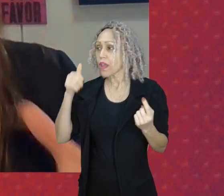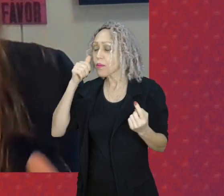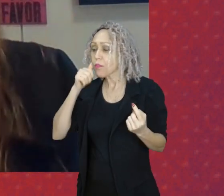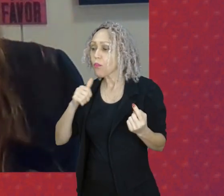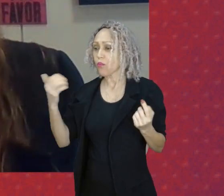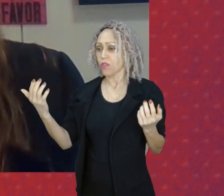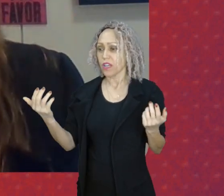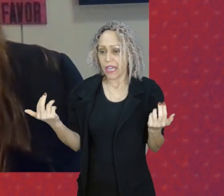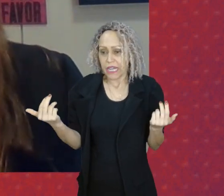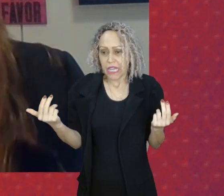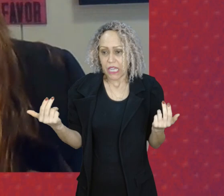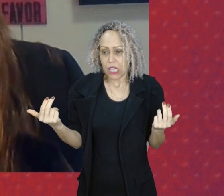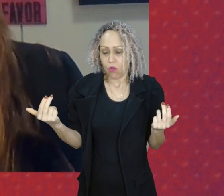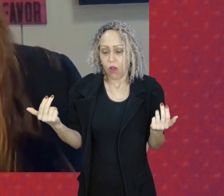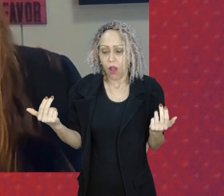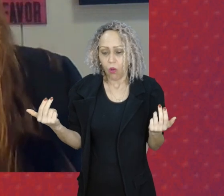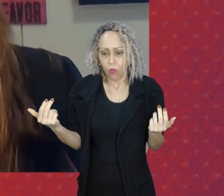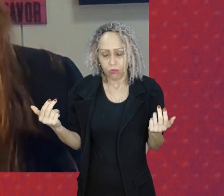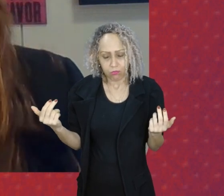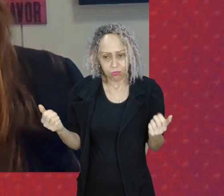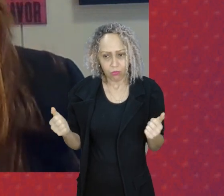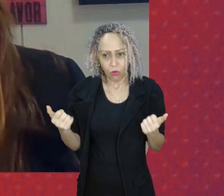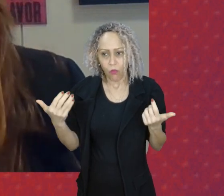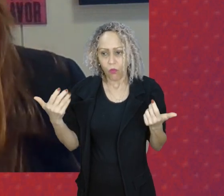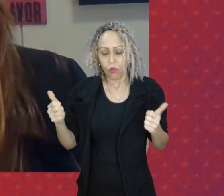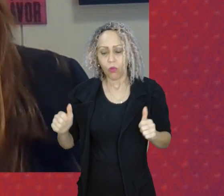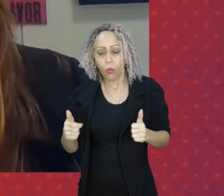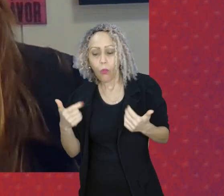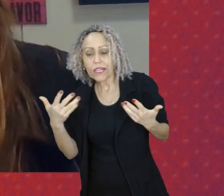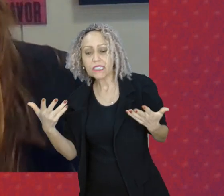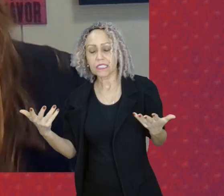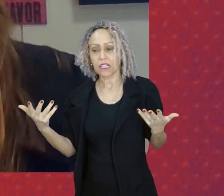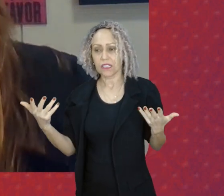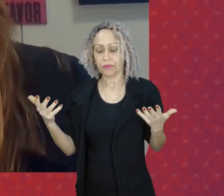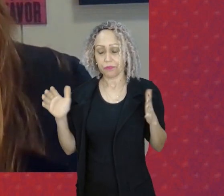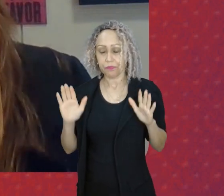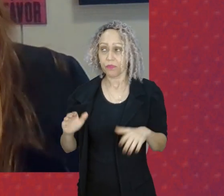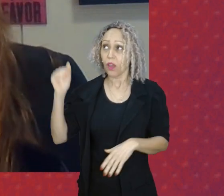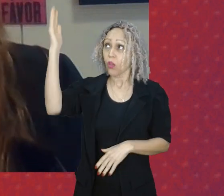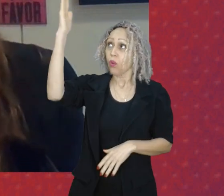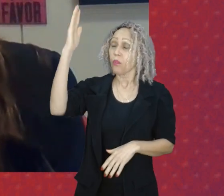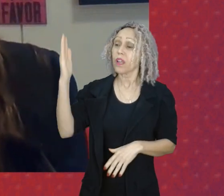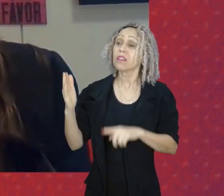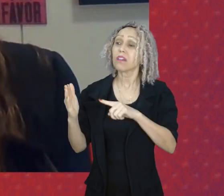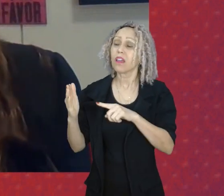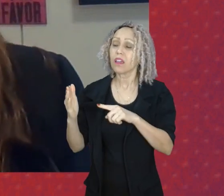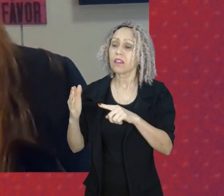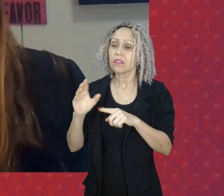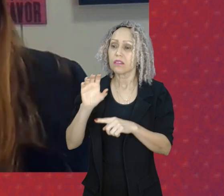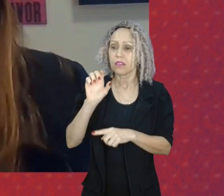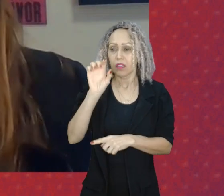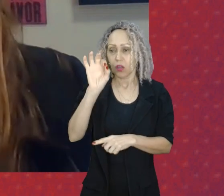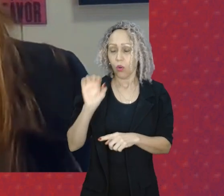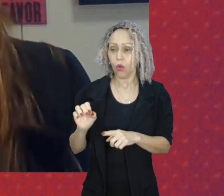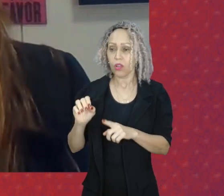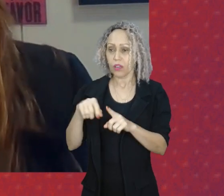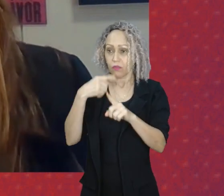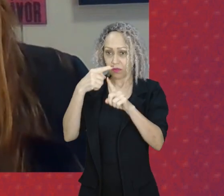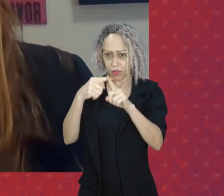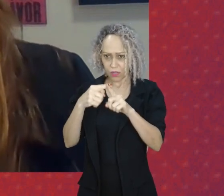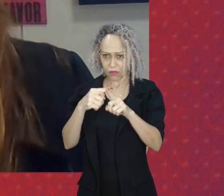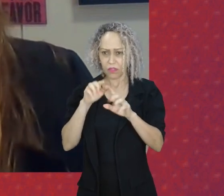com paridade de participação. E hoje, o que a gente tem no Brasil de cota afirmativa é uma lei que diz o seguinte, que pelo menos